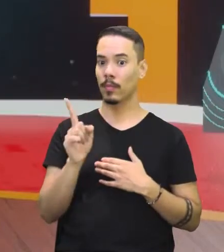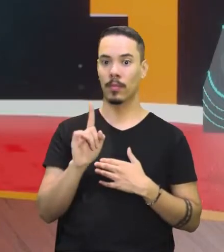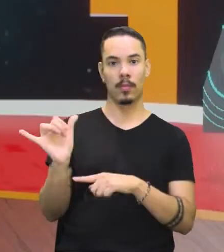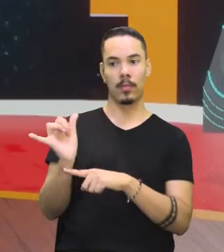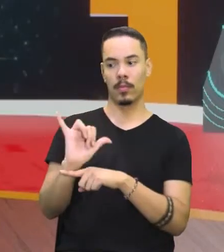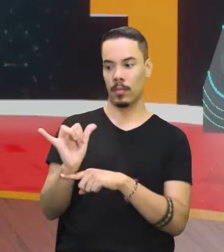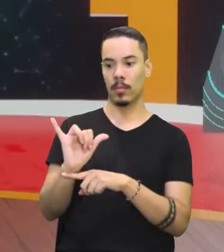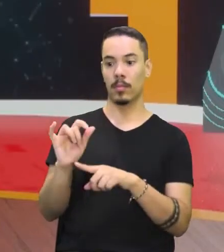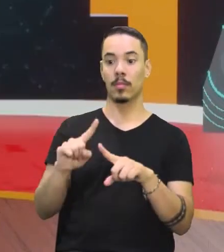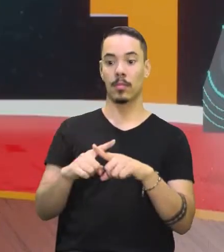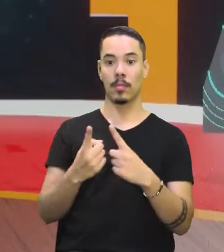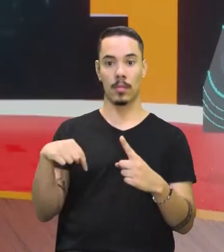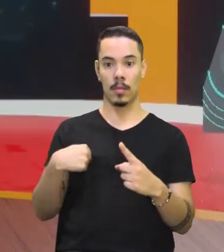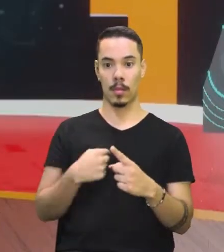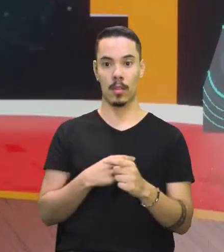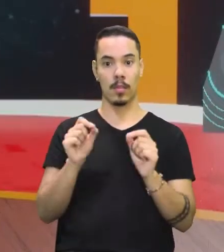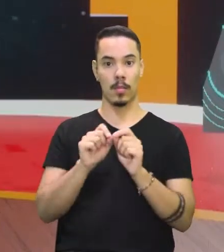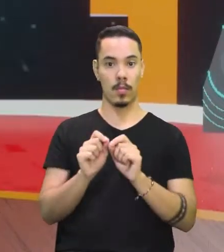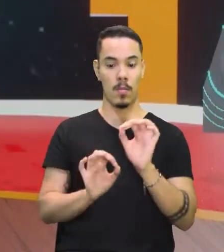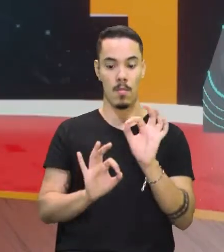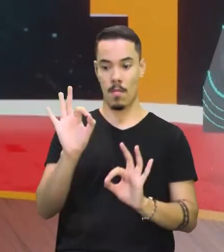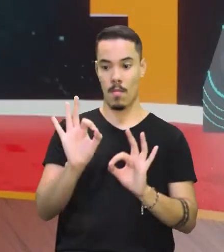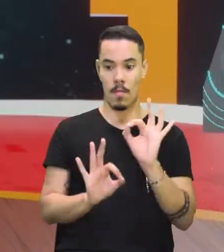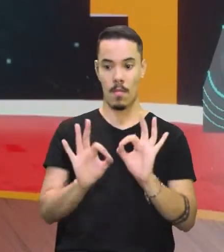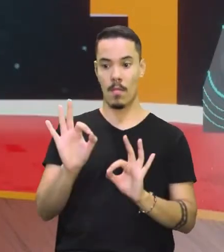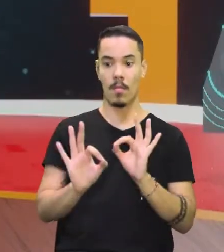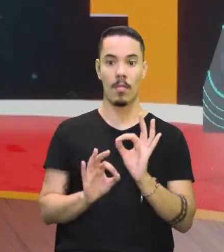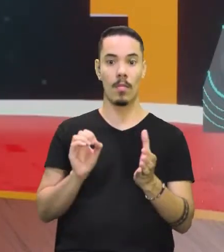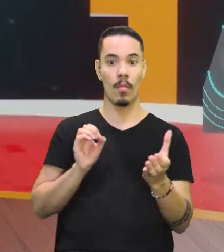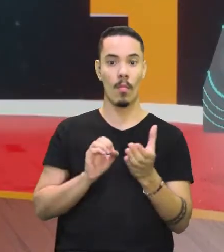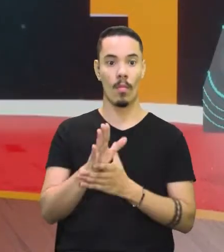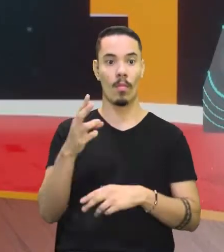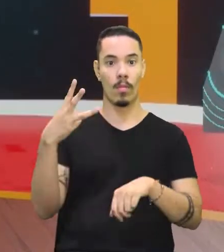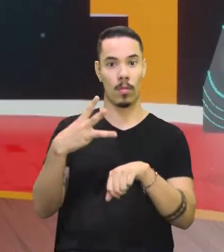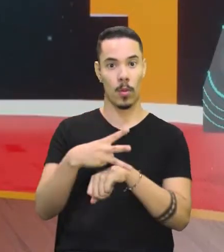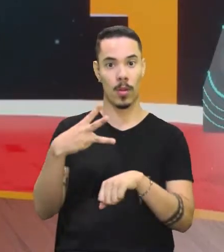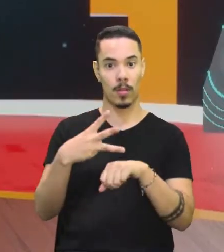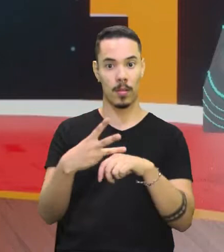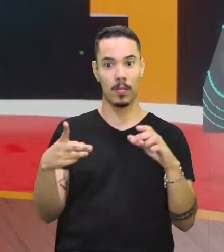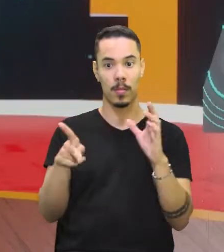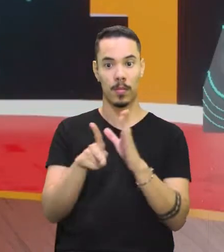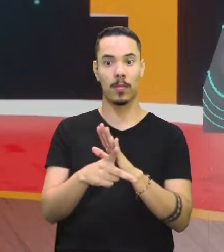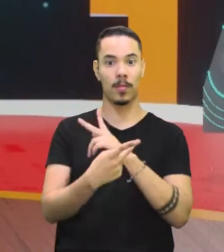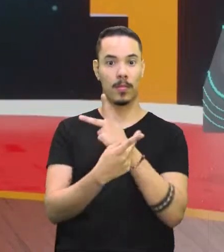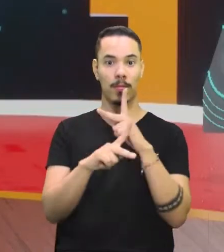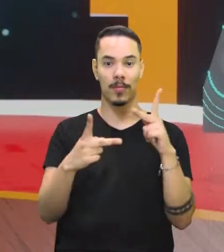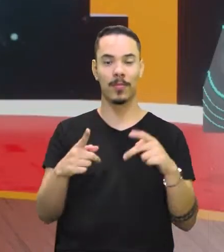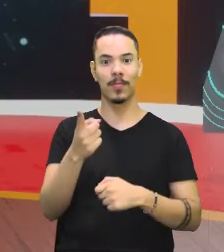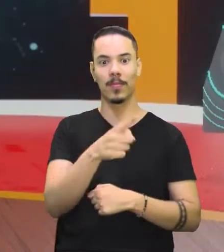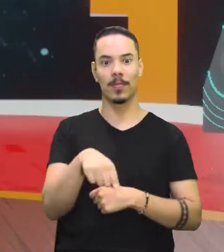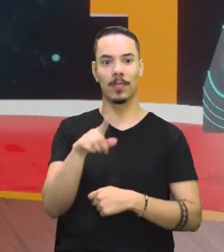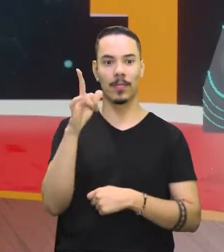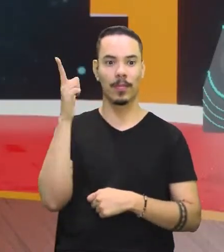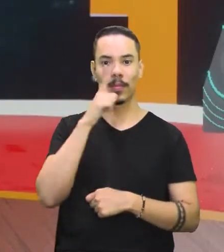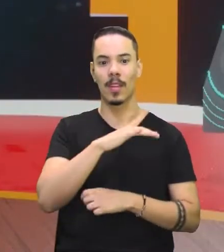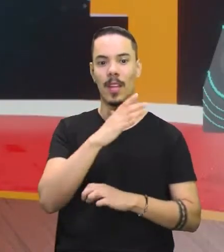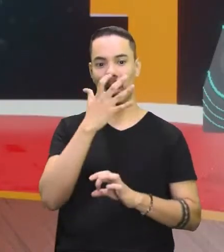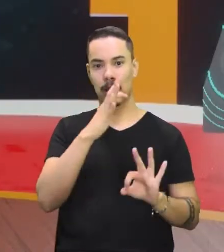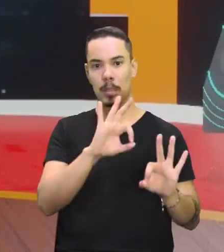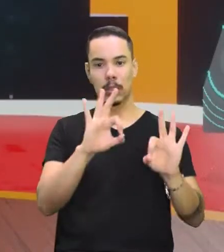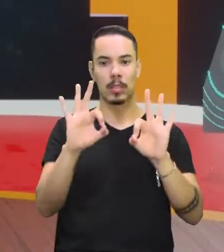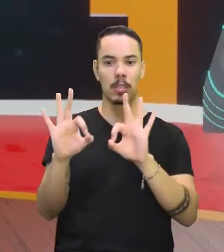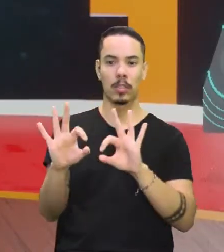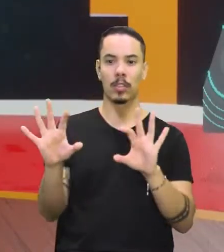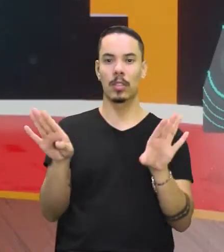mas a gente faz o vídeo, organiza e manda no WhatsApp de vocês, para que vocês possam assistir e sentir